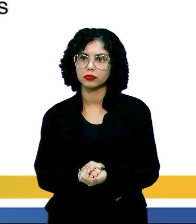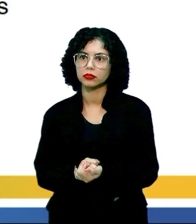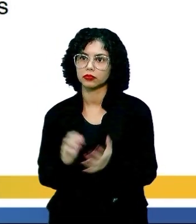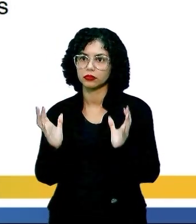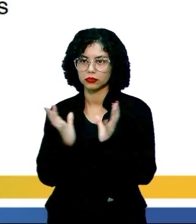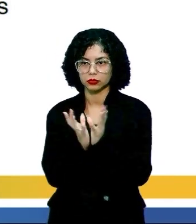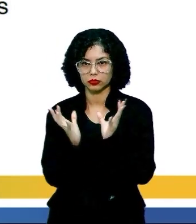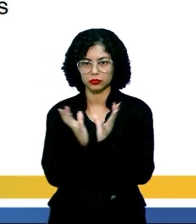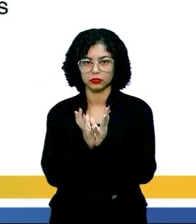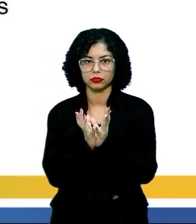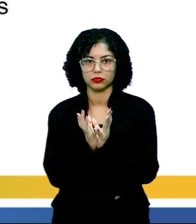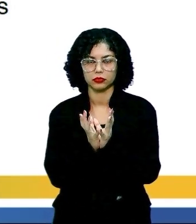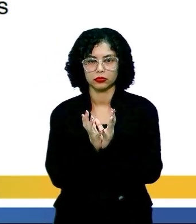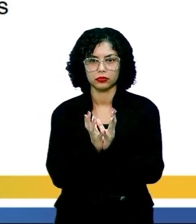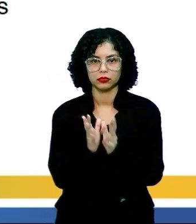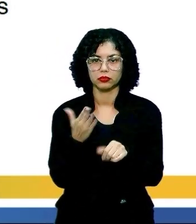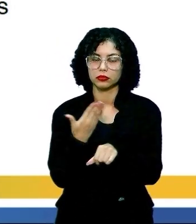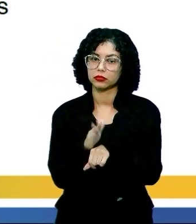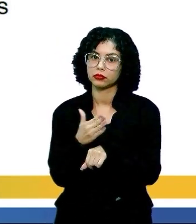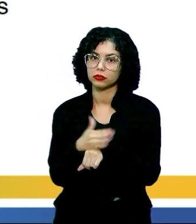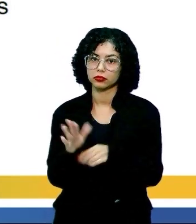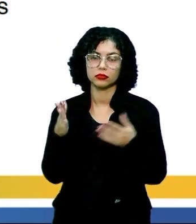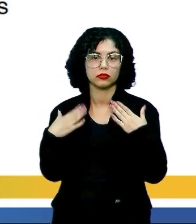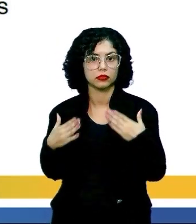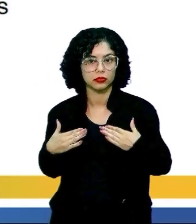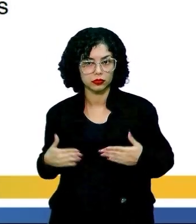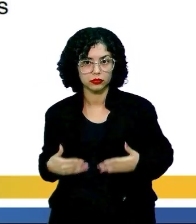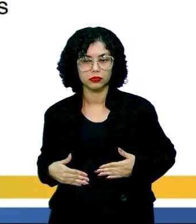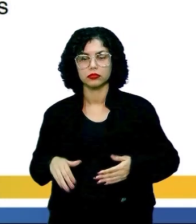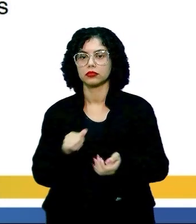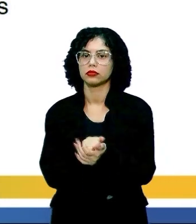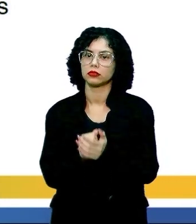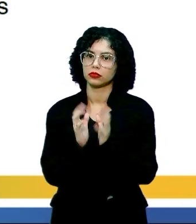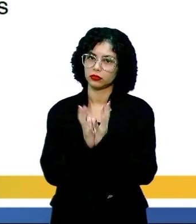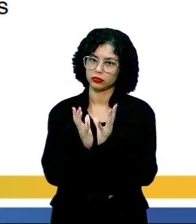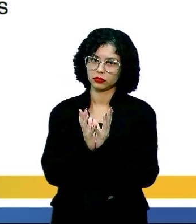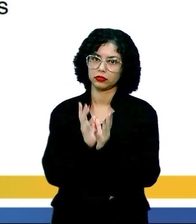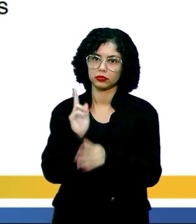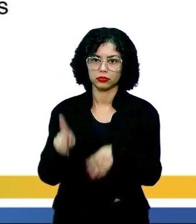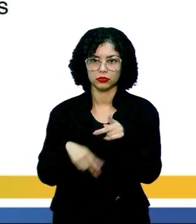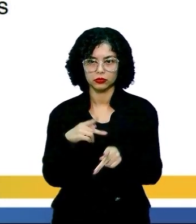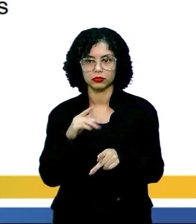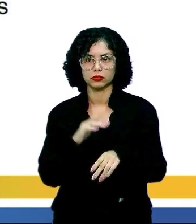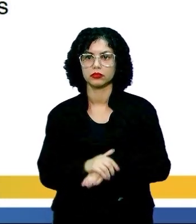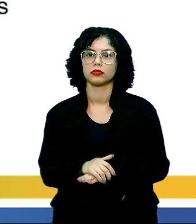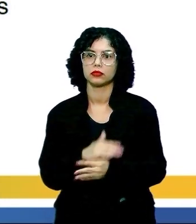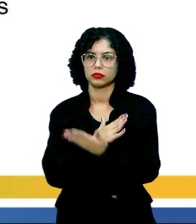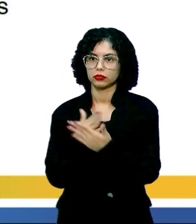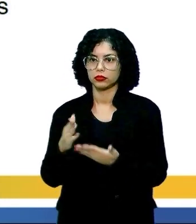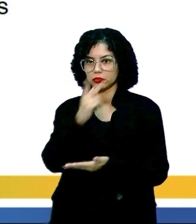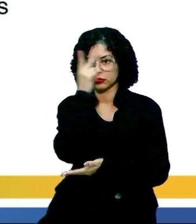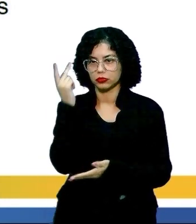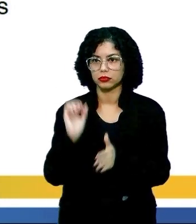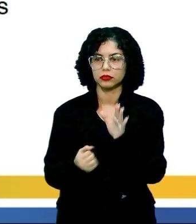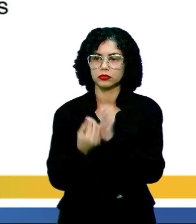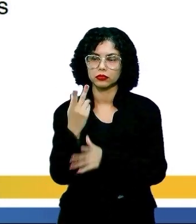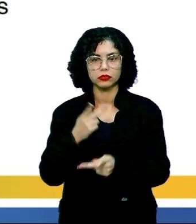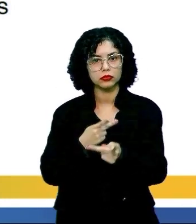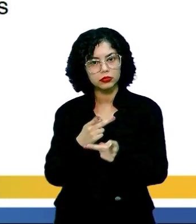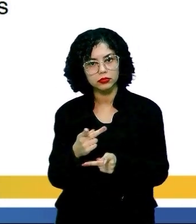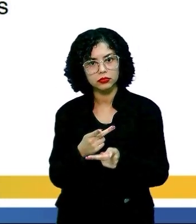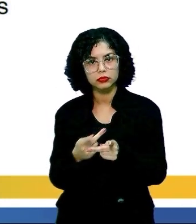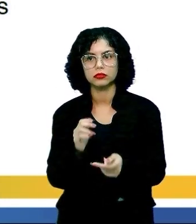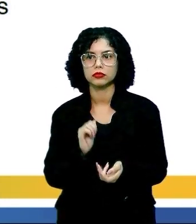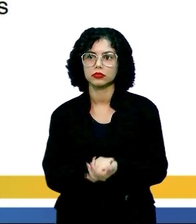iniciativa pessoal nas articulações coletivas relativas às práticas corporais comunitárias, a iniciativa